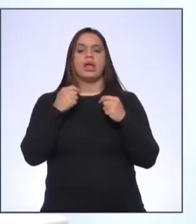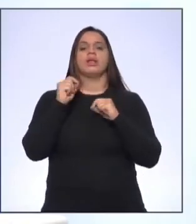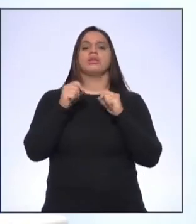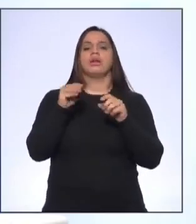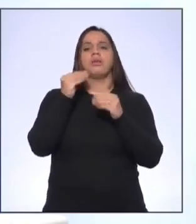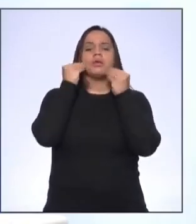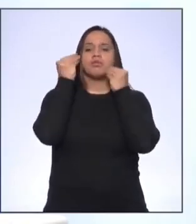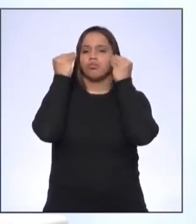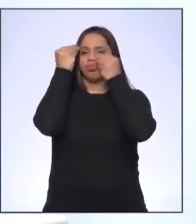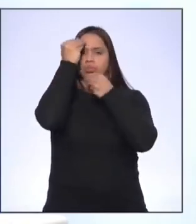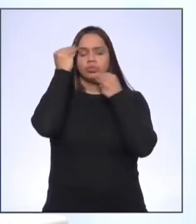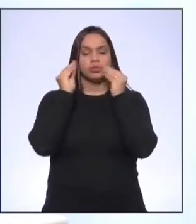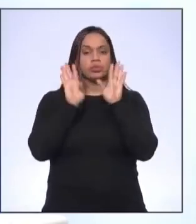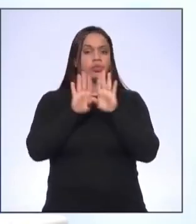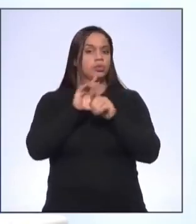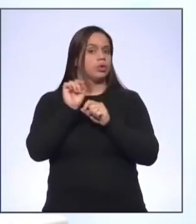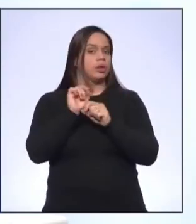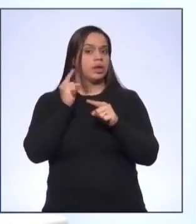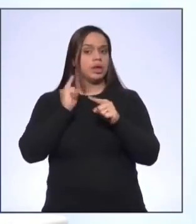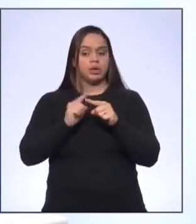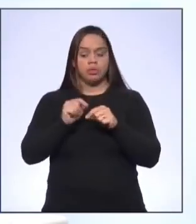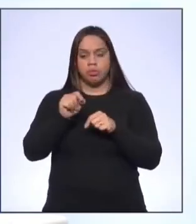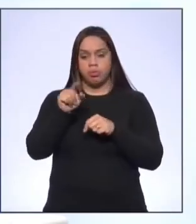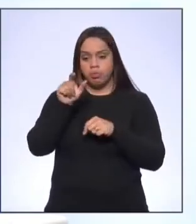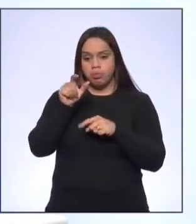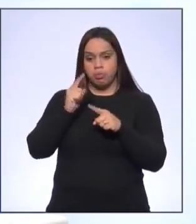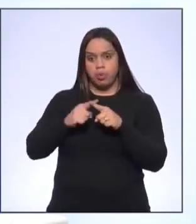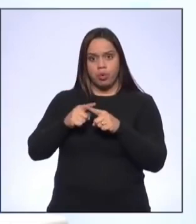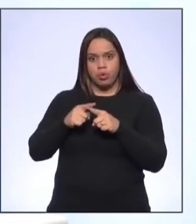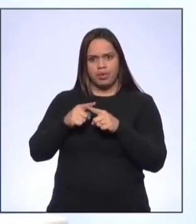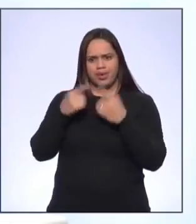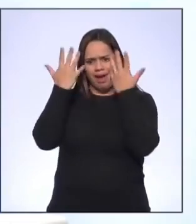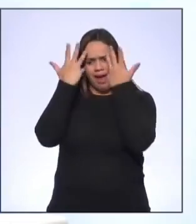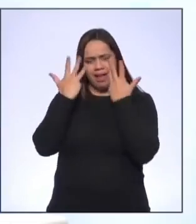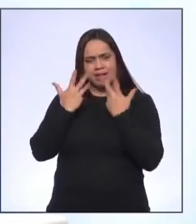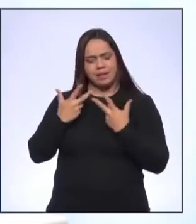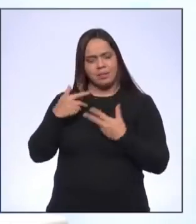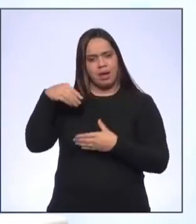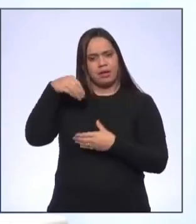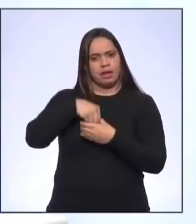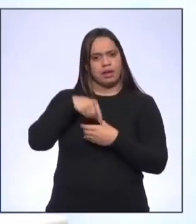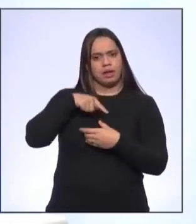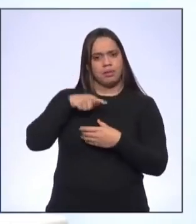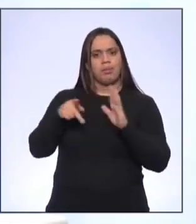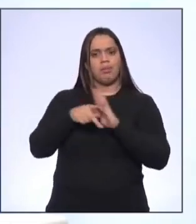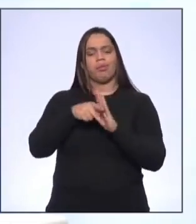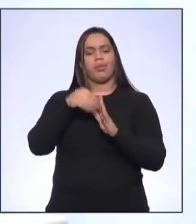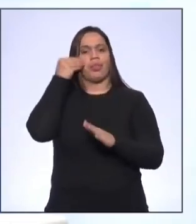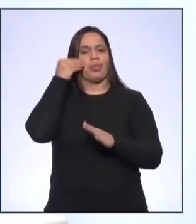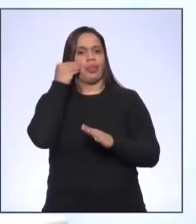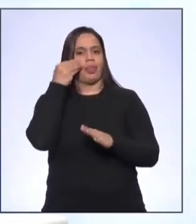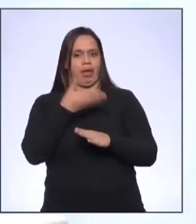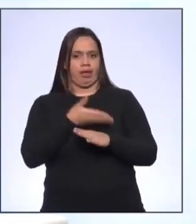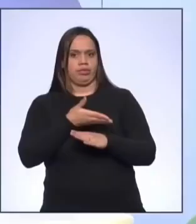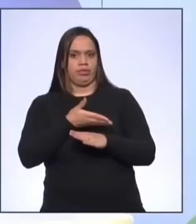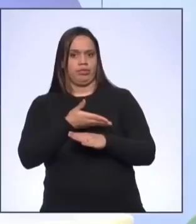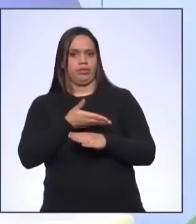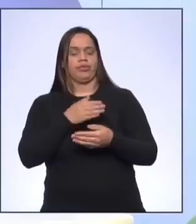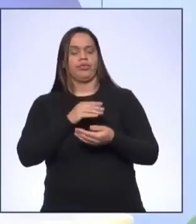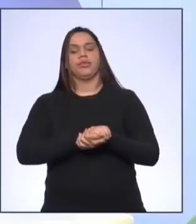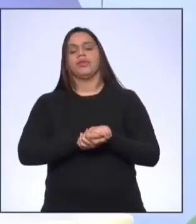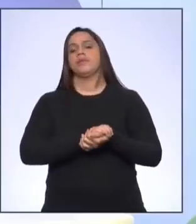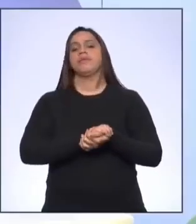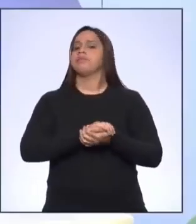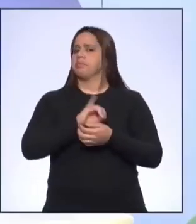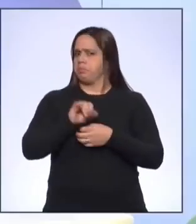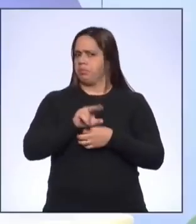qual a função dos animaizinhos nesse meio, ou seja, servirem como cobaias. É, professora? É isso, e a Júlia já